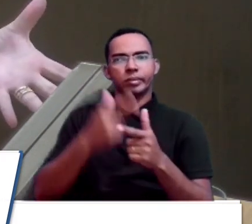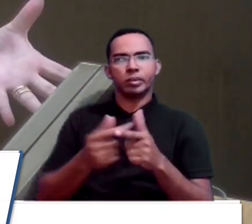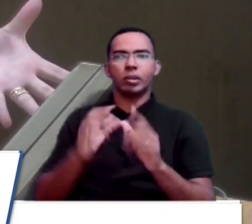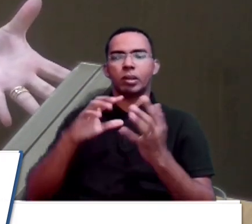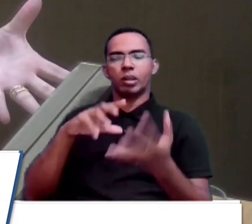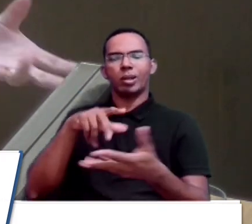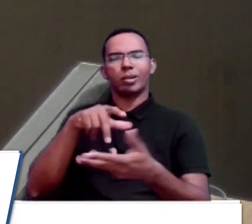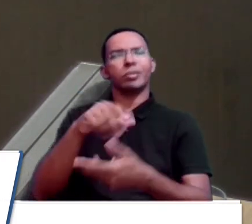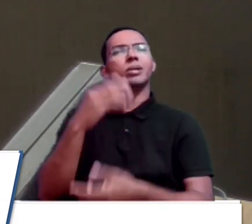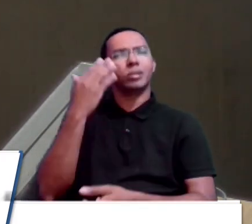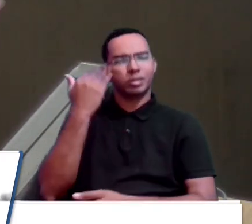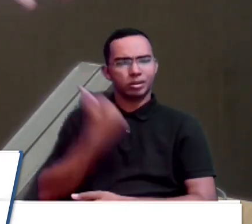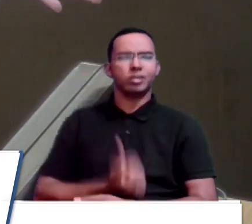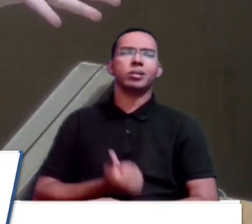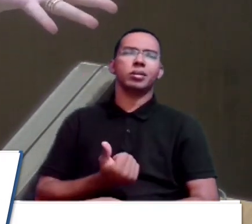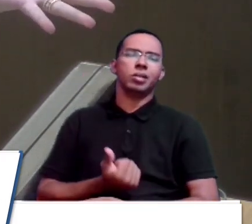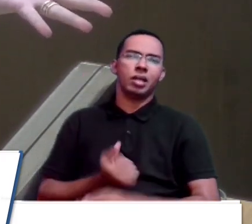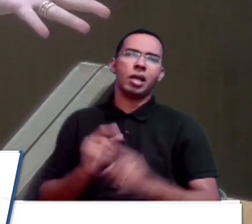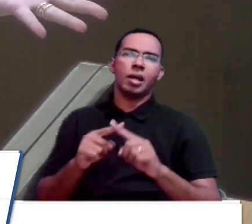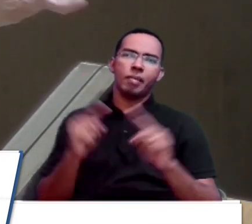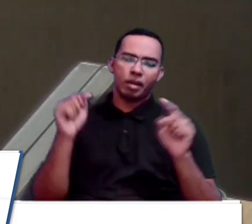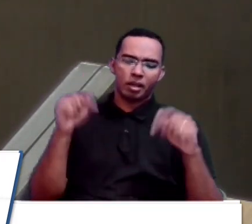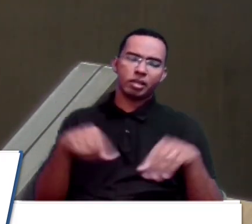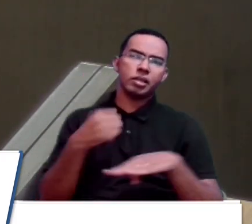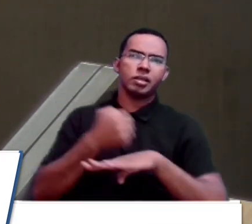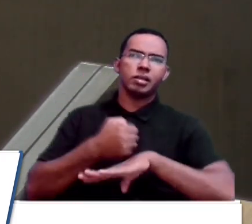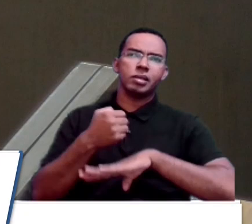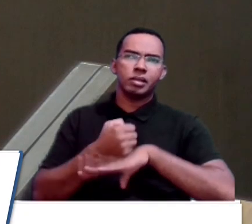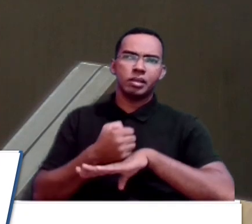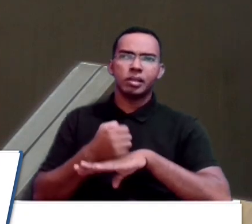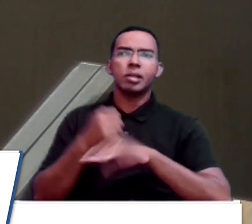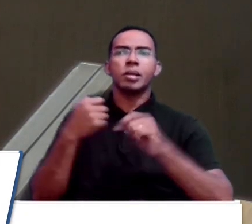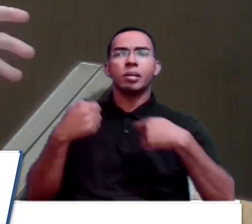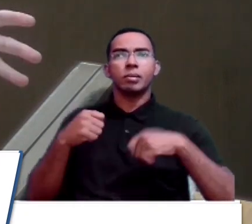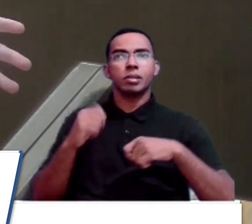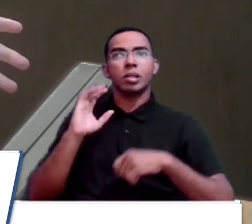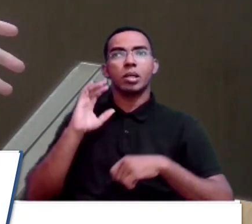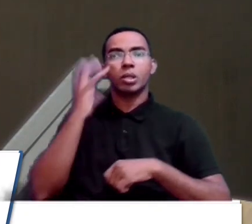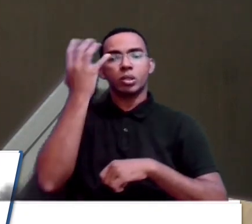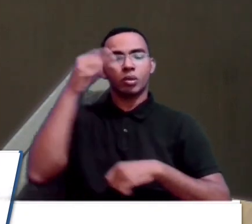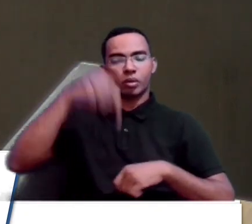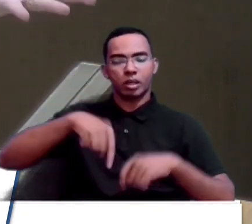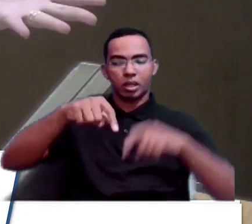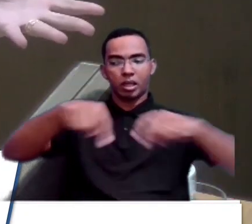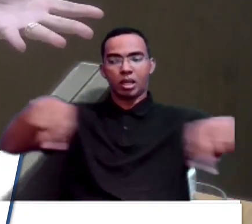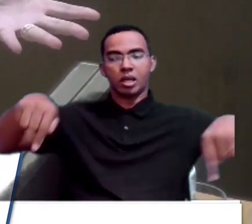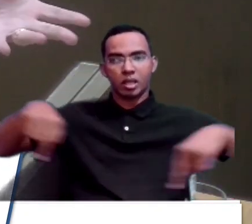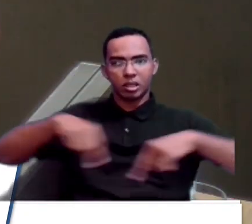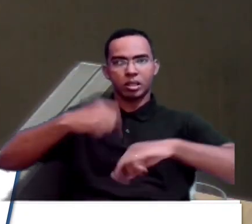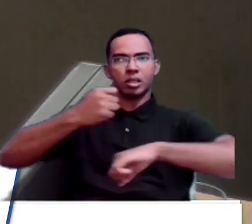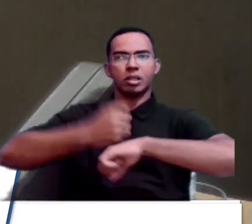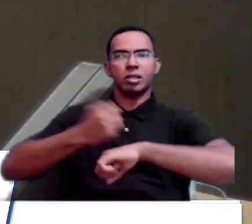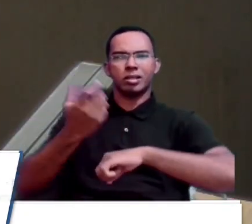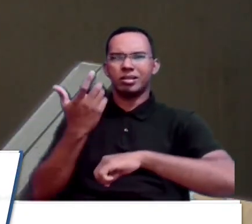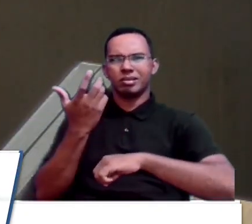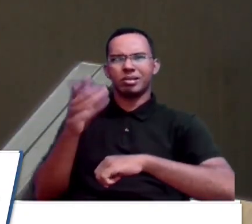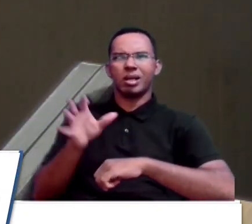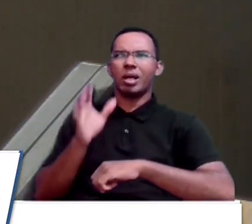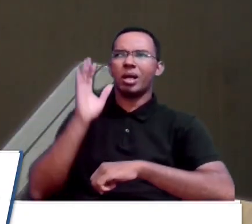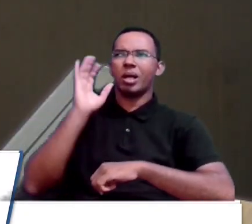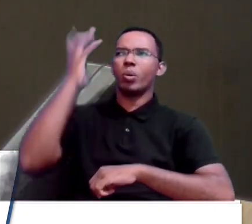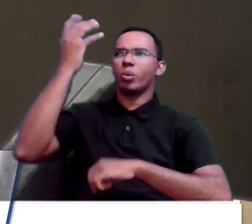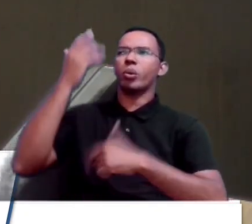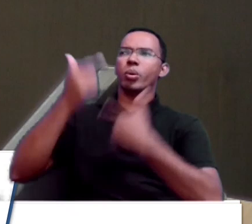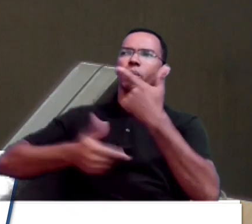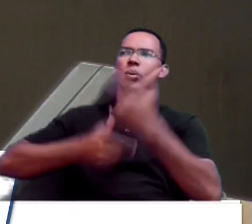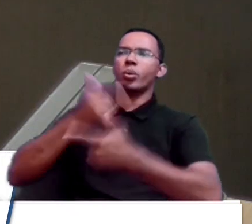problema é mundial, claro. Só que nós estamos em Franca, nós temos que resolver o nosso quadrado, Eu não vou querer resolver o problema de morador